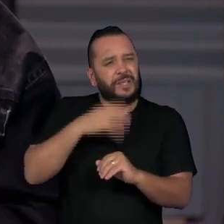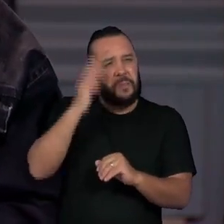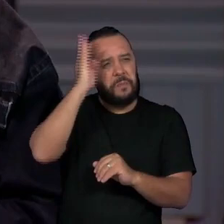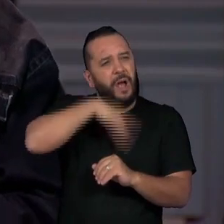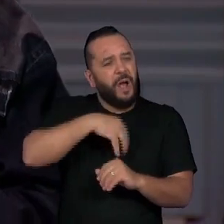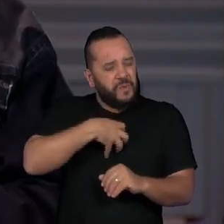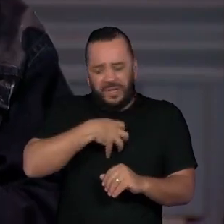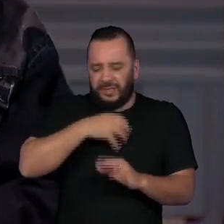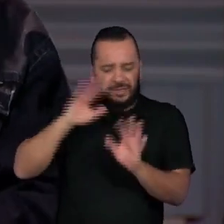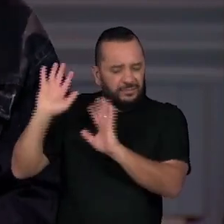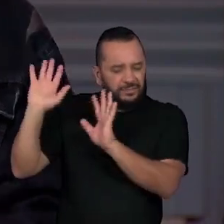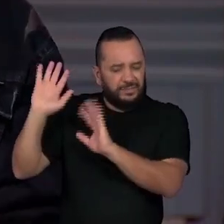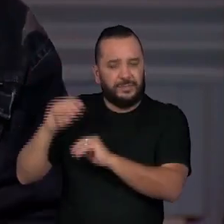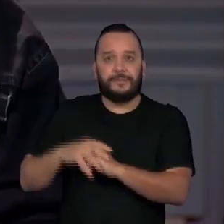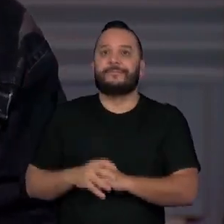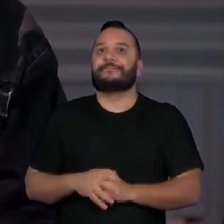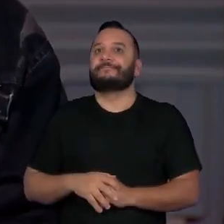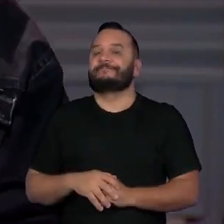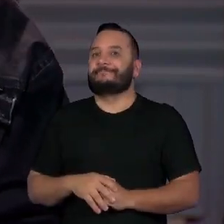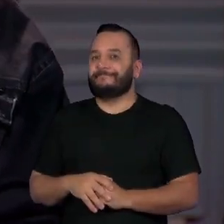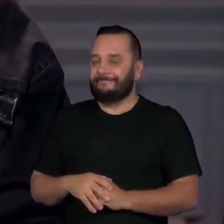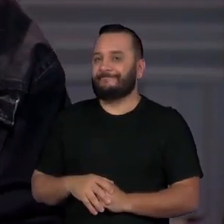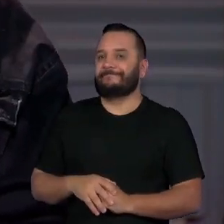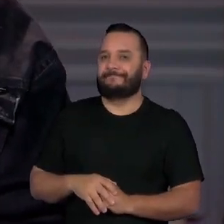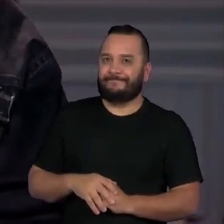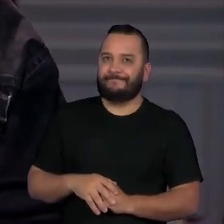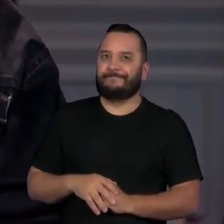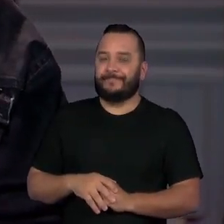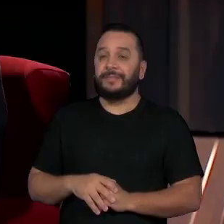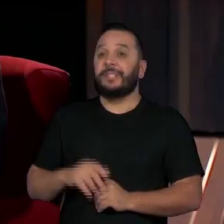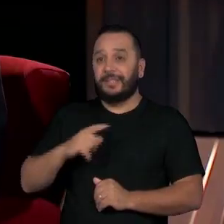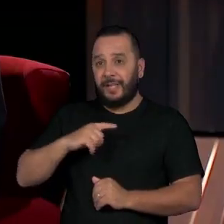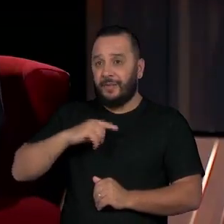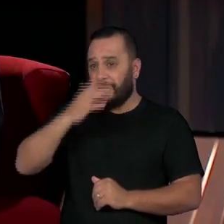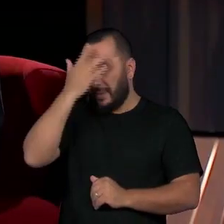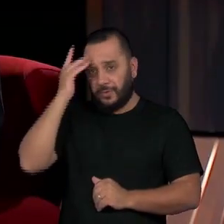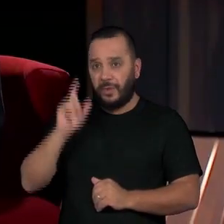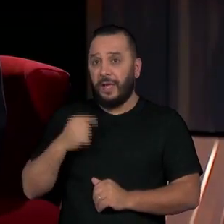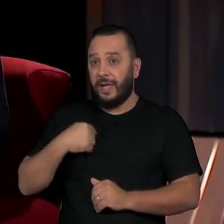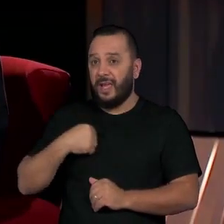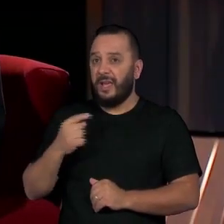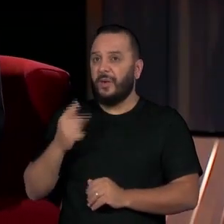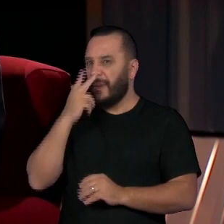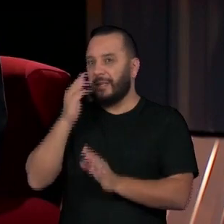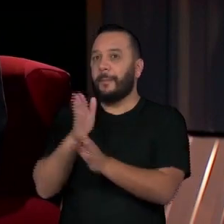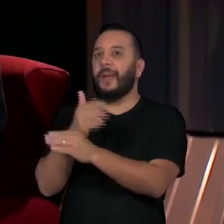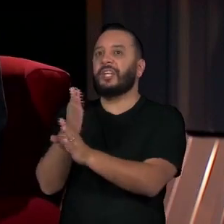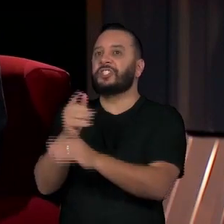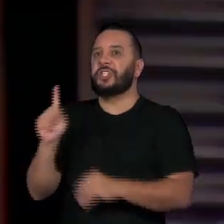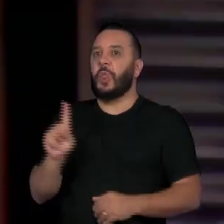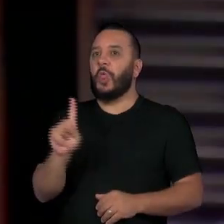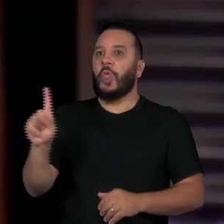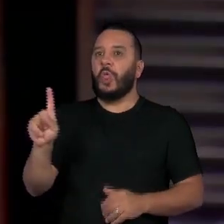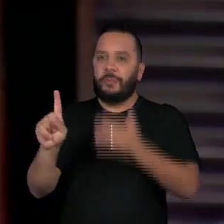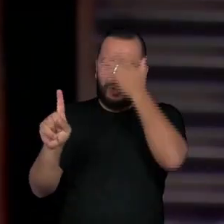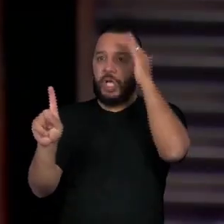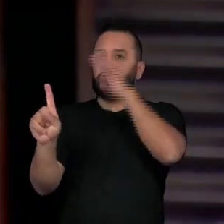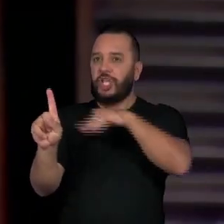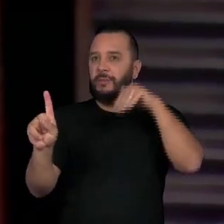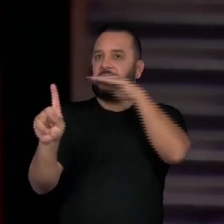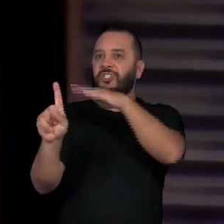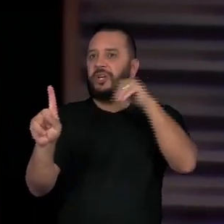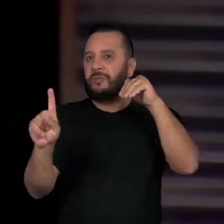Negra isso você sabe que quem poderia ter feito isso e não fez e ainda bem que não fez porque